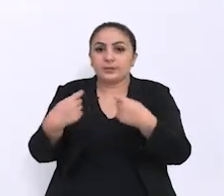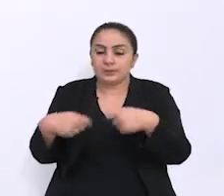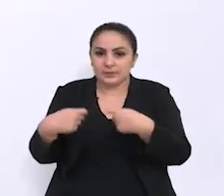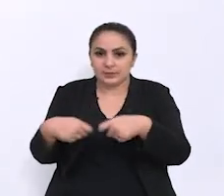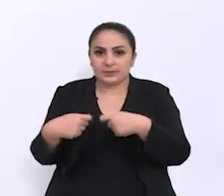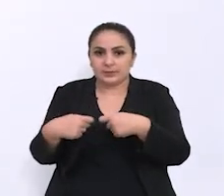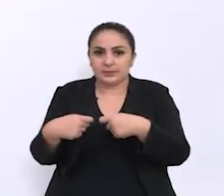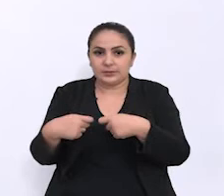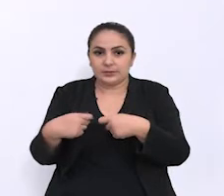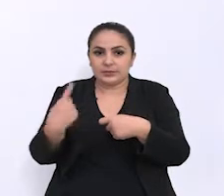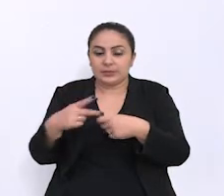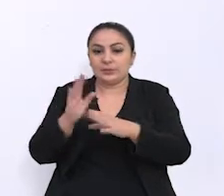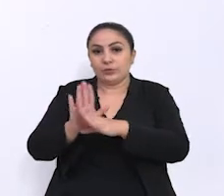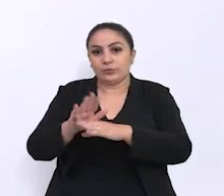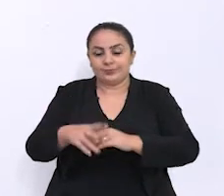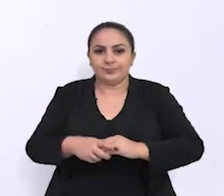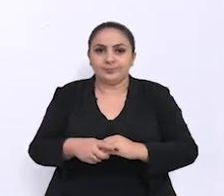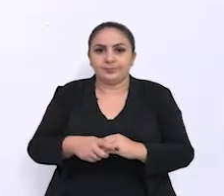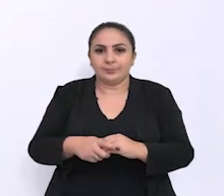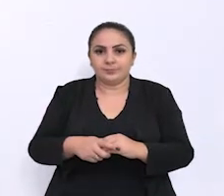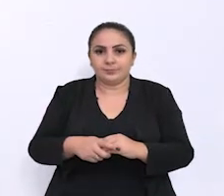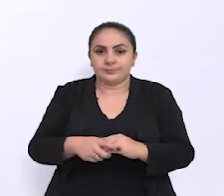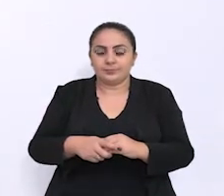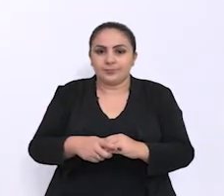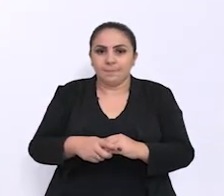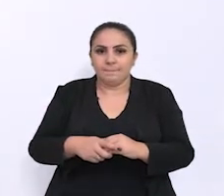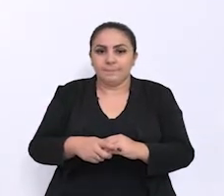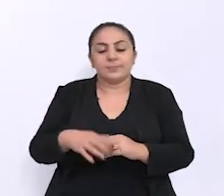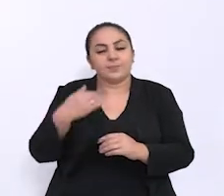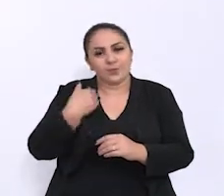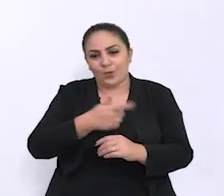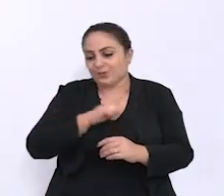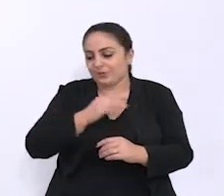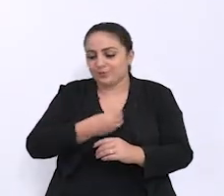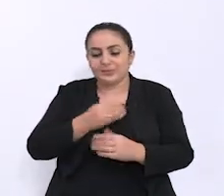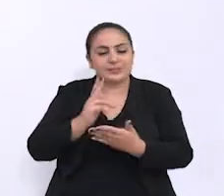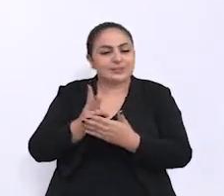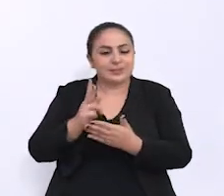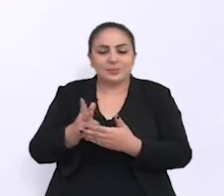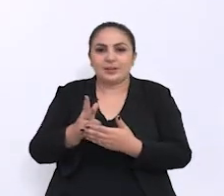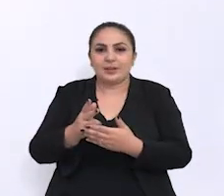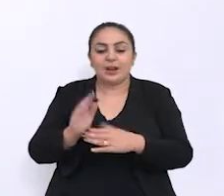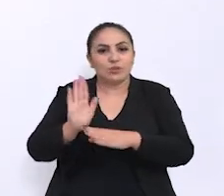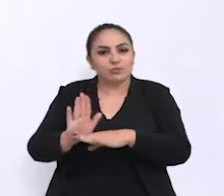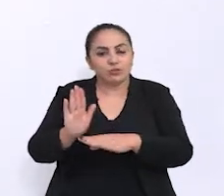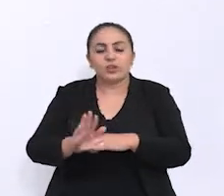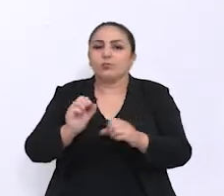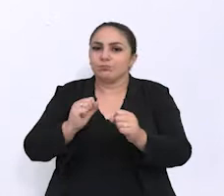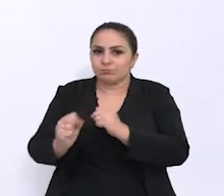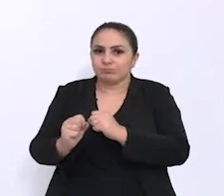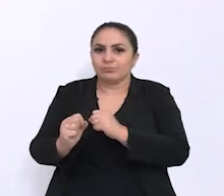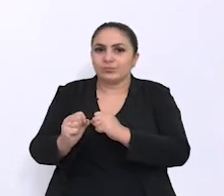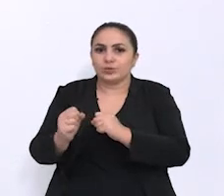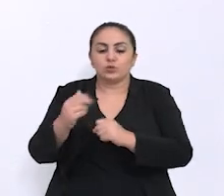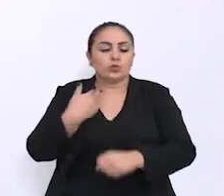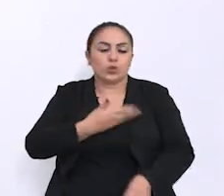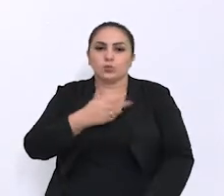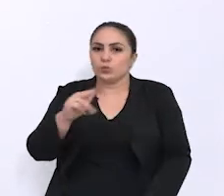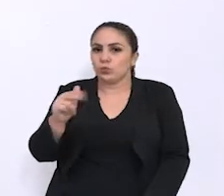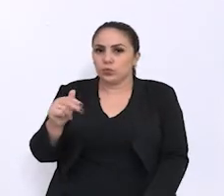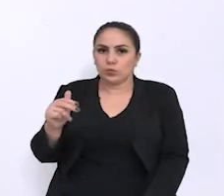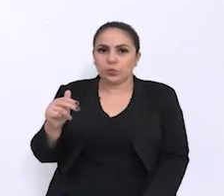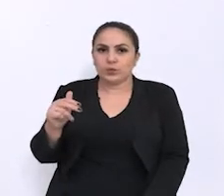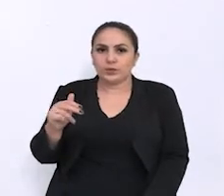que necessitam dessa ajuda. Uhum. E temos aí, sempre o que a gente pode contribuir, a gente